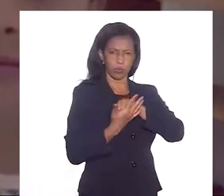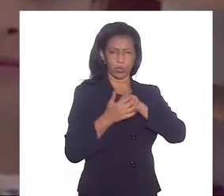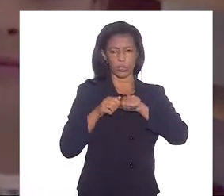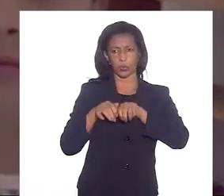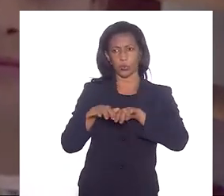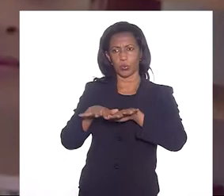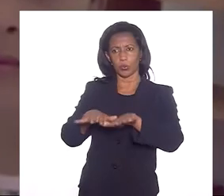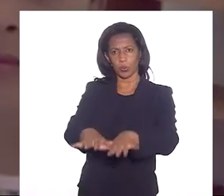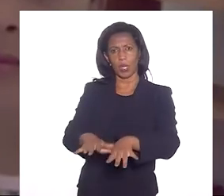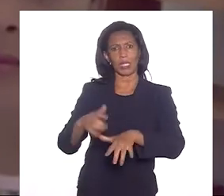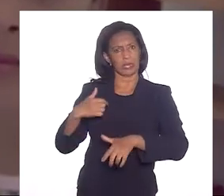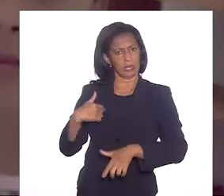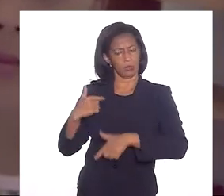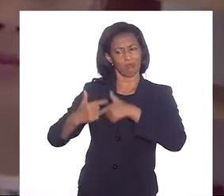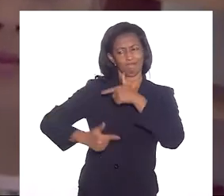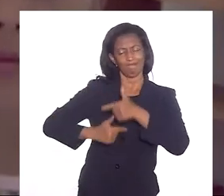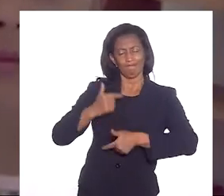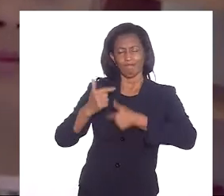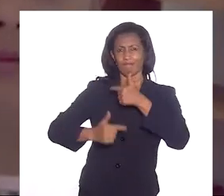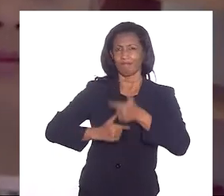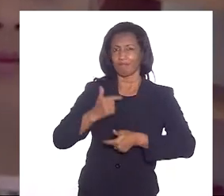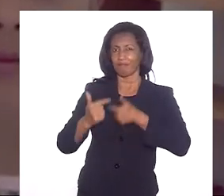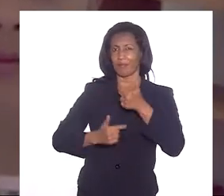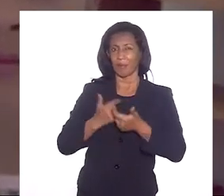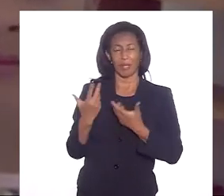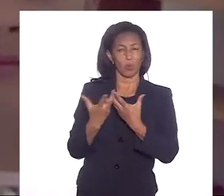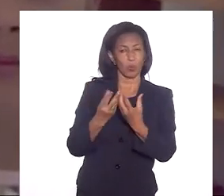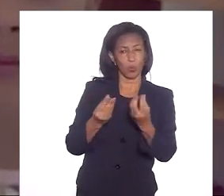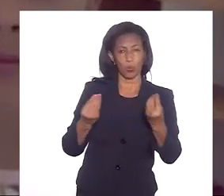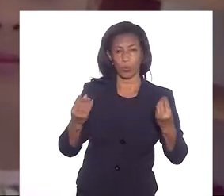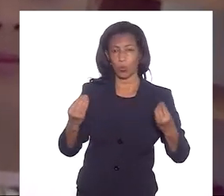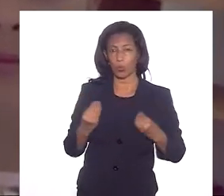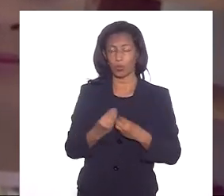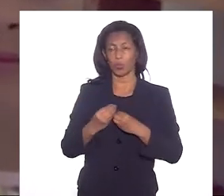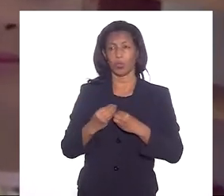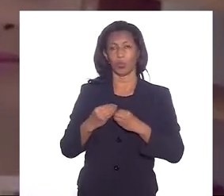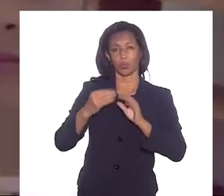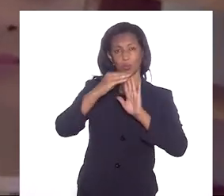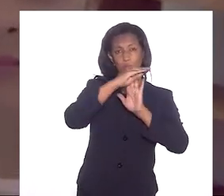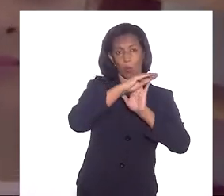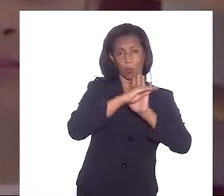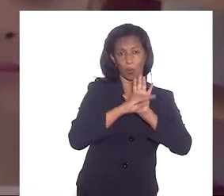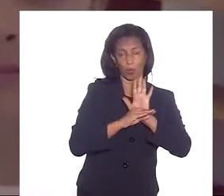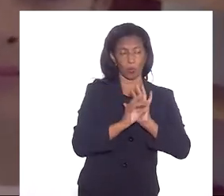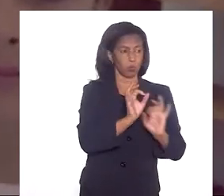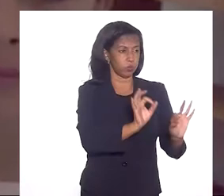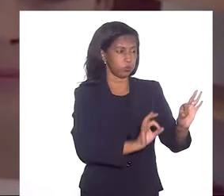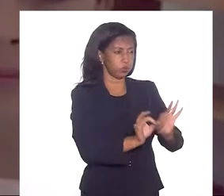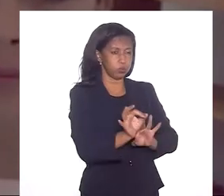que estava trabalhando bastante com cultura, os projetos